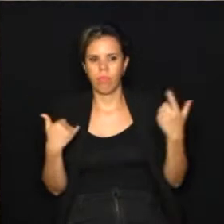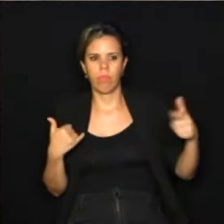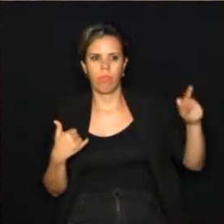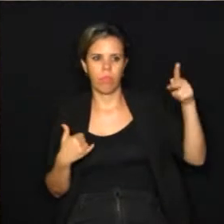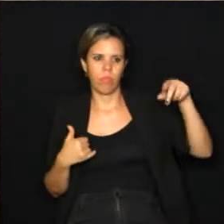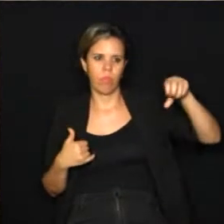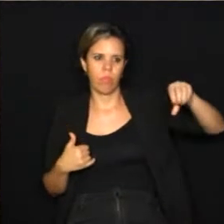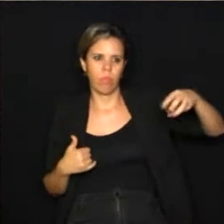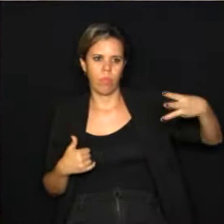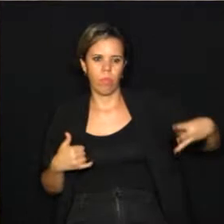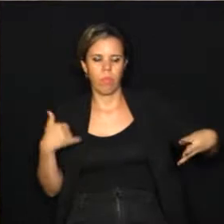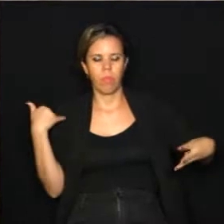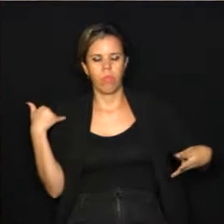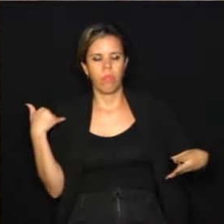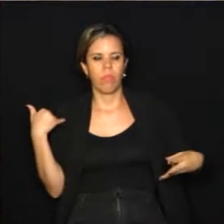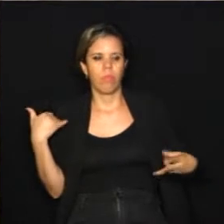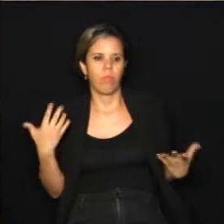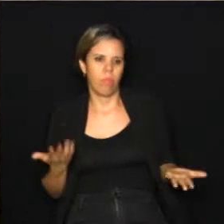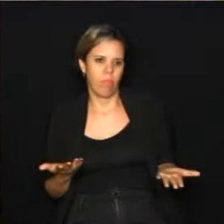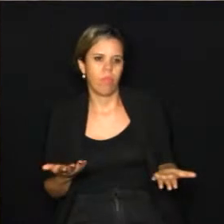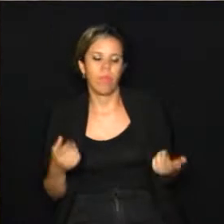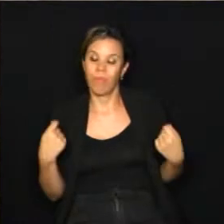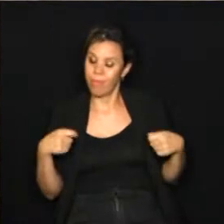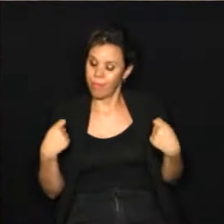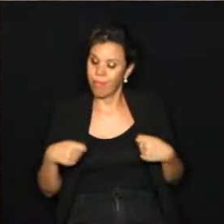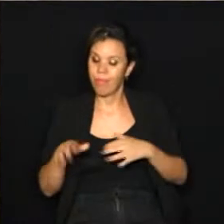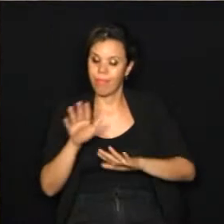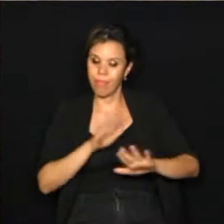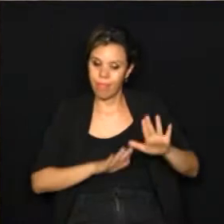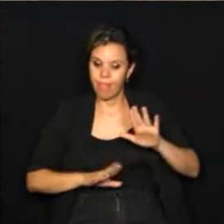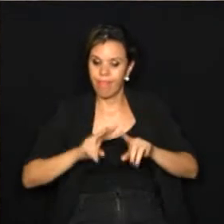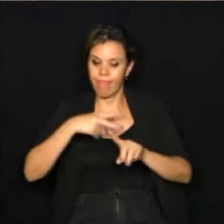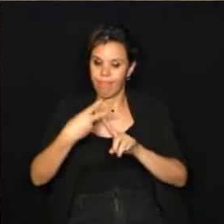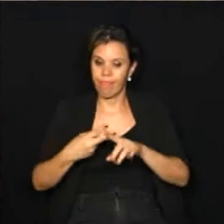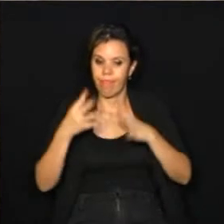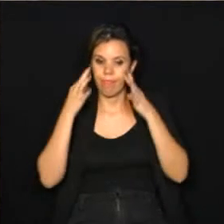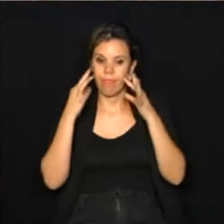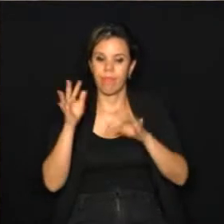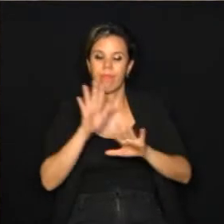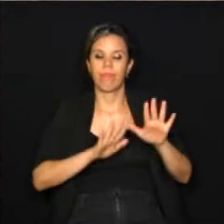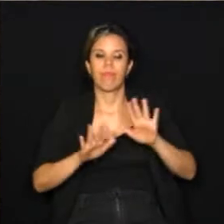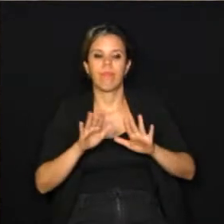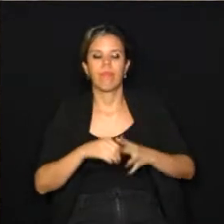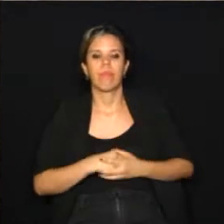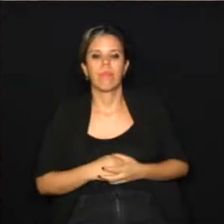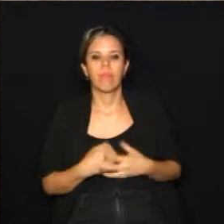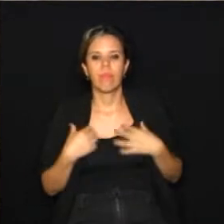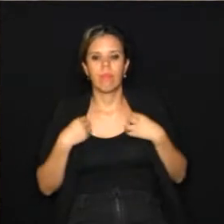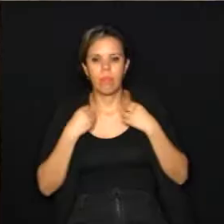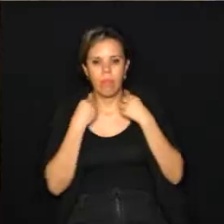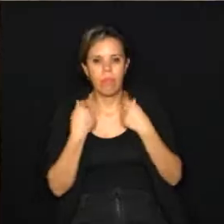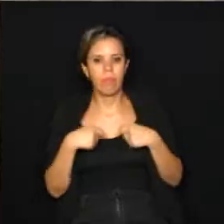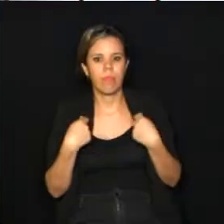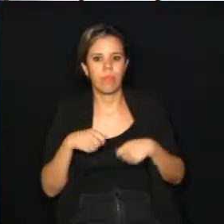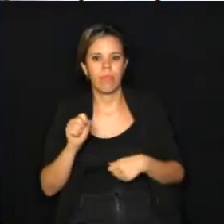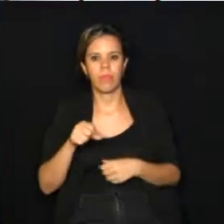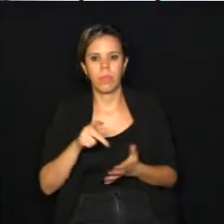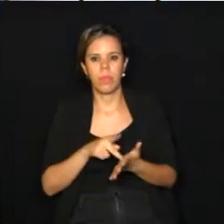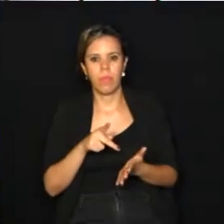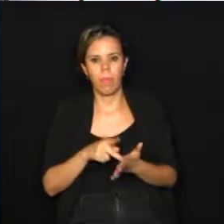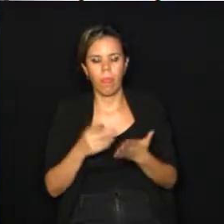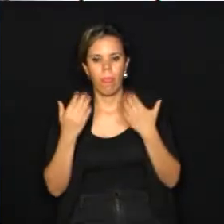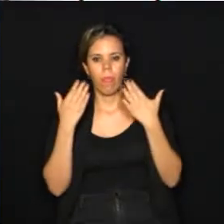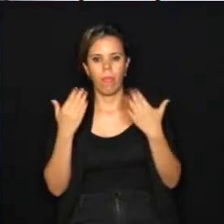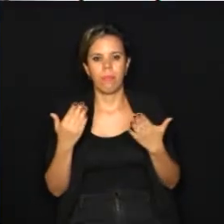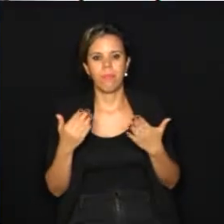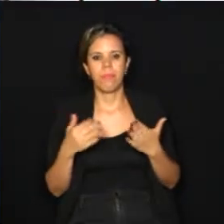de 93 anos. Então, é necessário nós redobrarmos todos os cuidados. É necessário, sim, e diante disso,